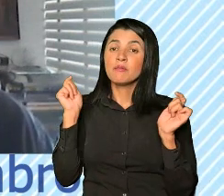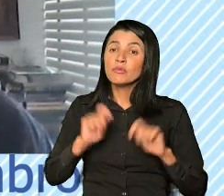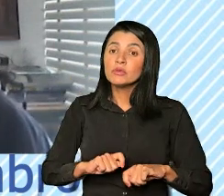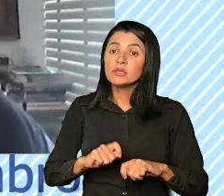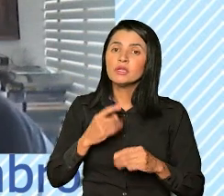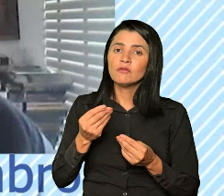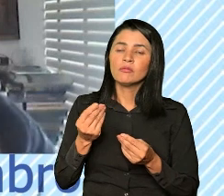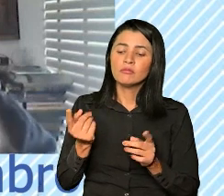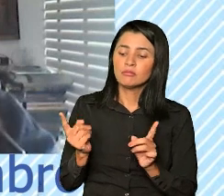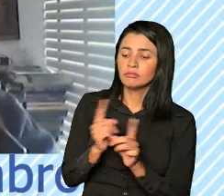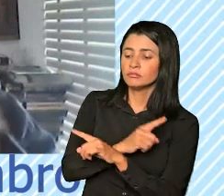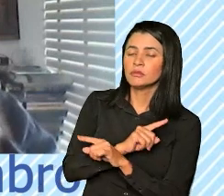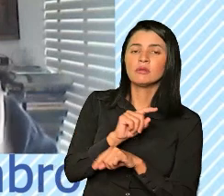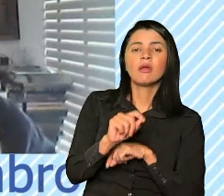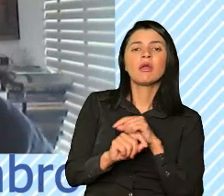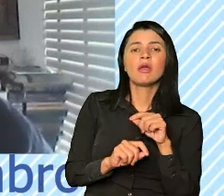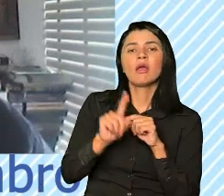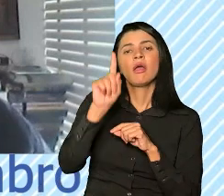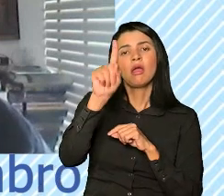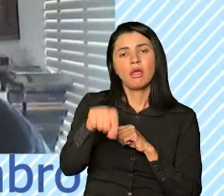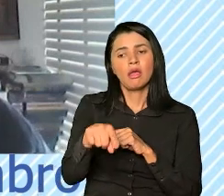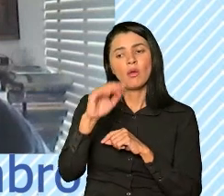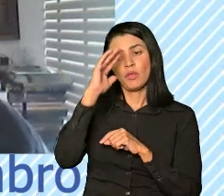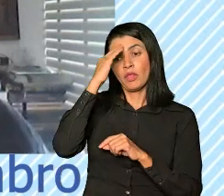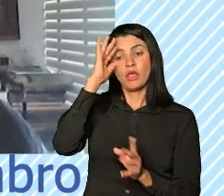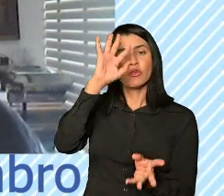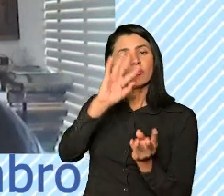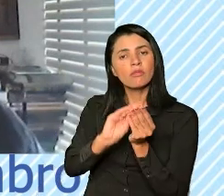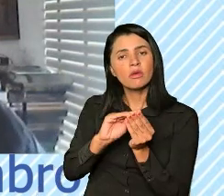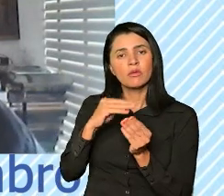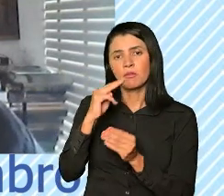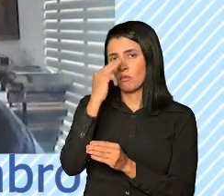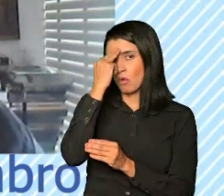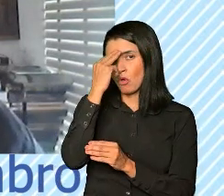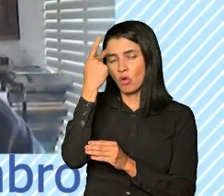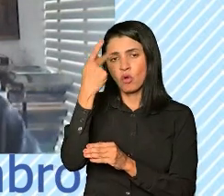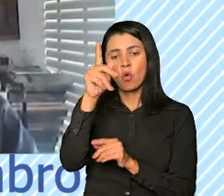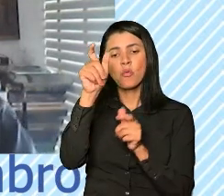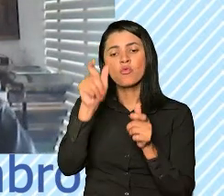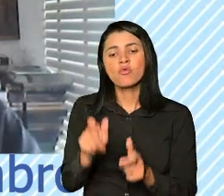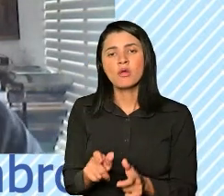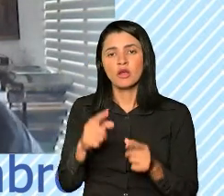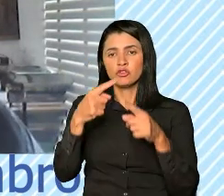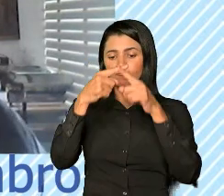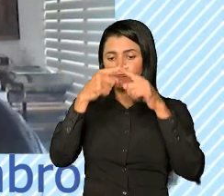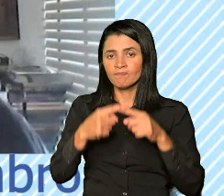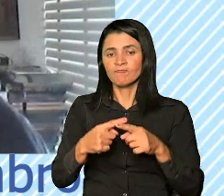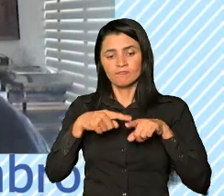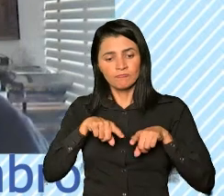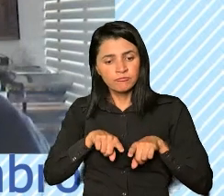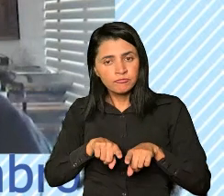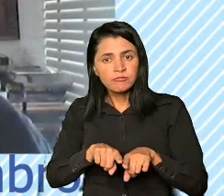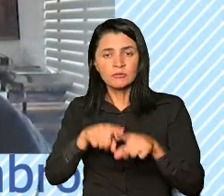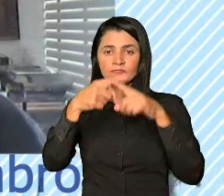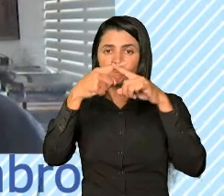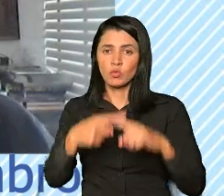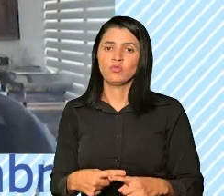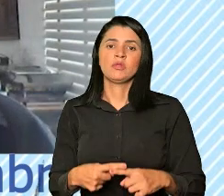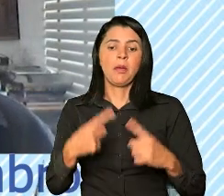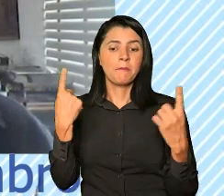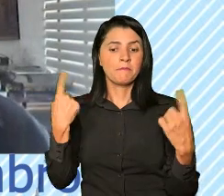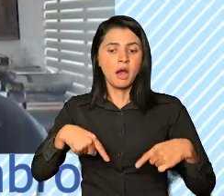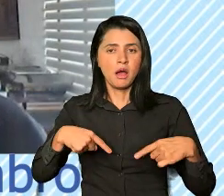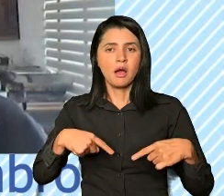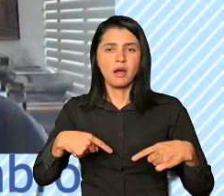para reverter isso é justamente partir do entendimento da memória coletiva como um lugar de disputa, é um lugar disputável. Então,